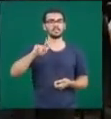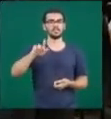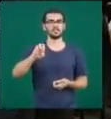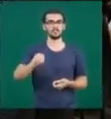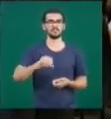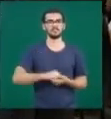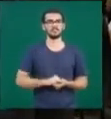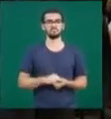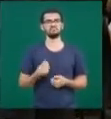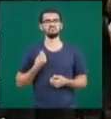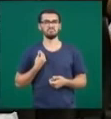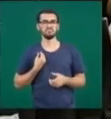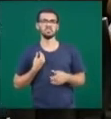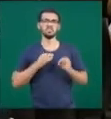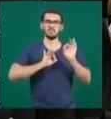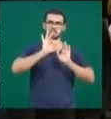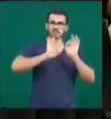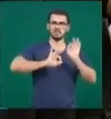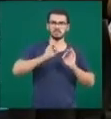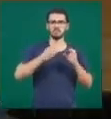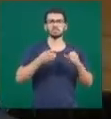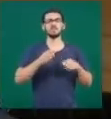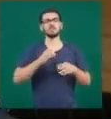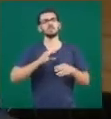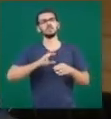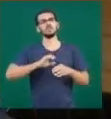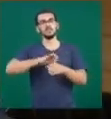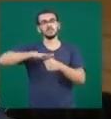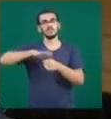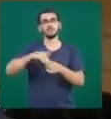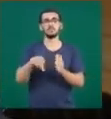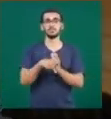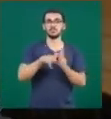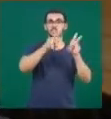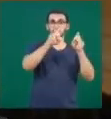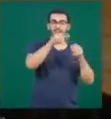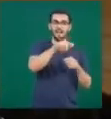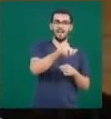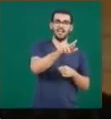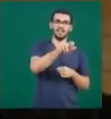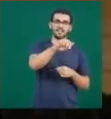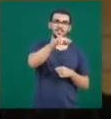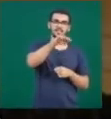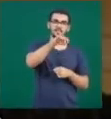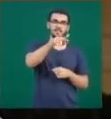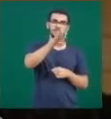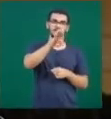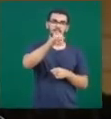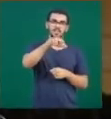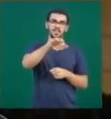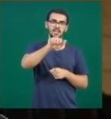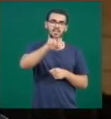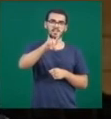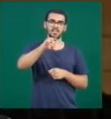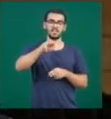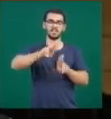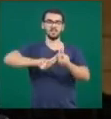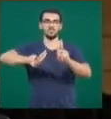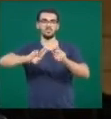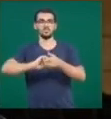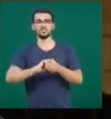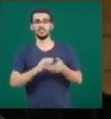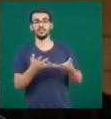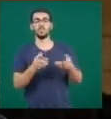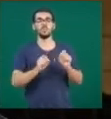projeto de extensão chamado Arquibancada UFO, que tem como foco a cobertura esportiva por meio do jornalismo